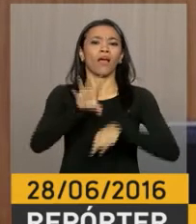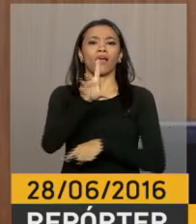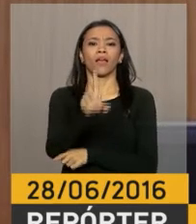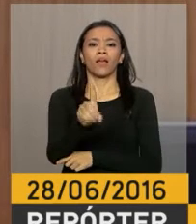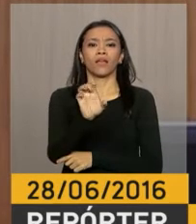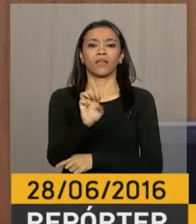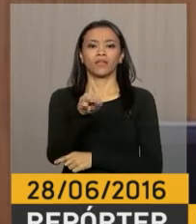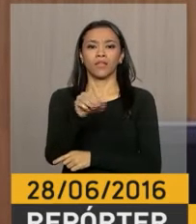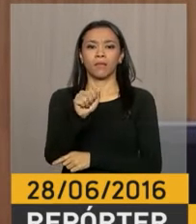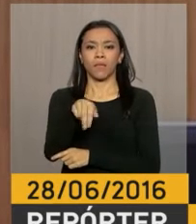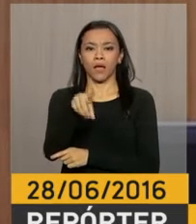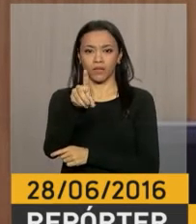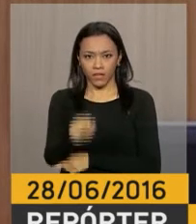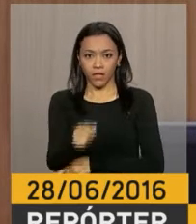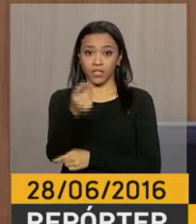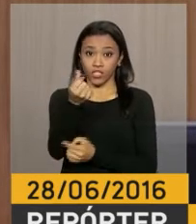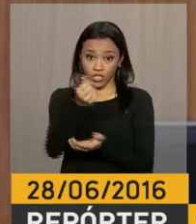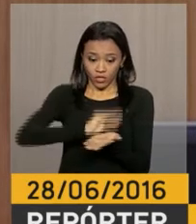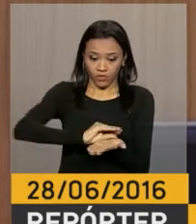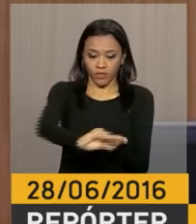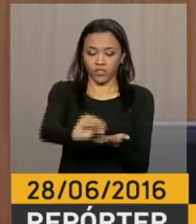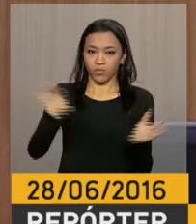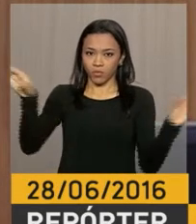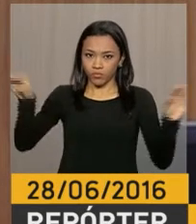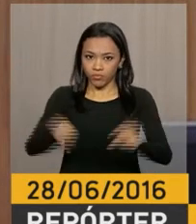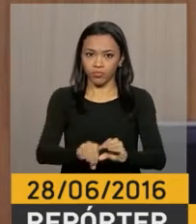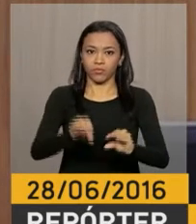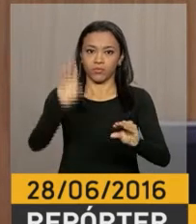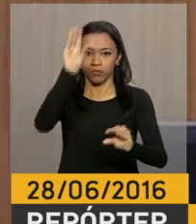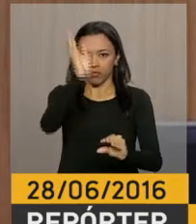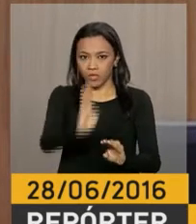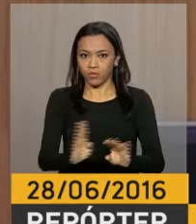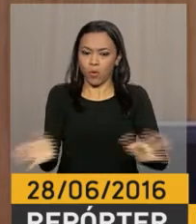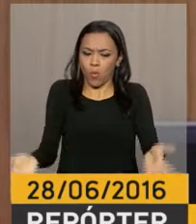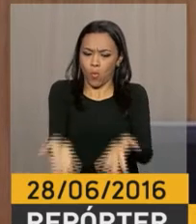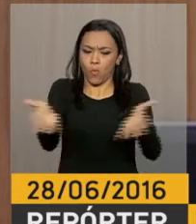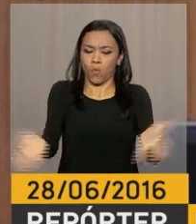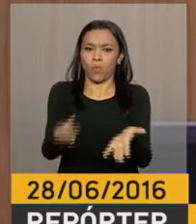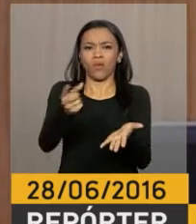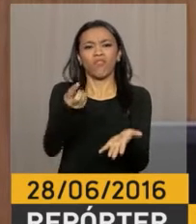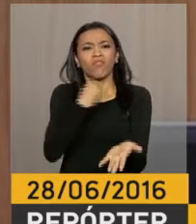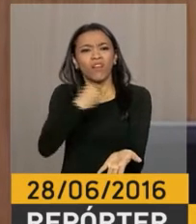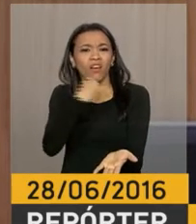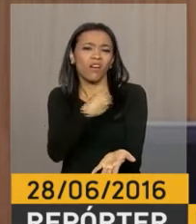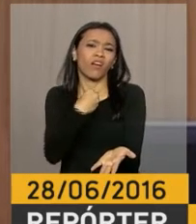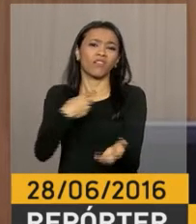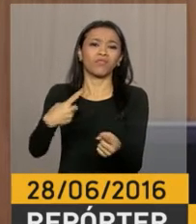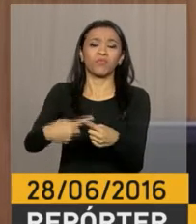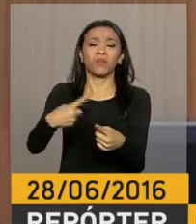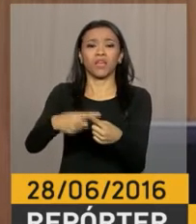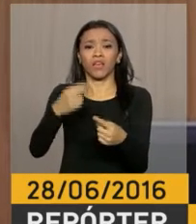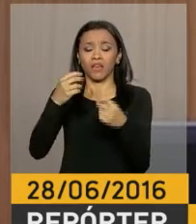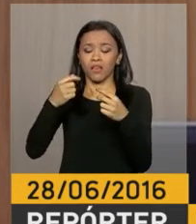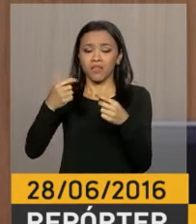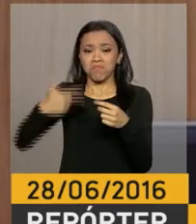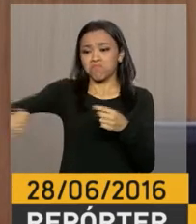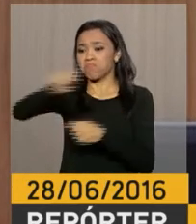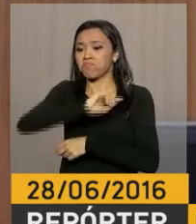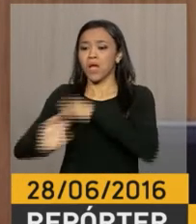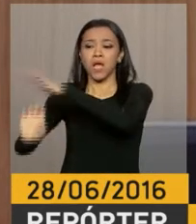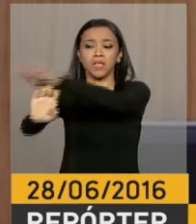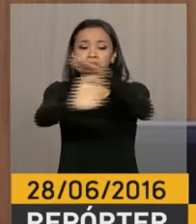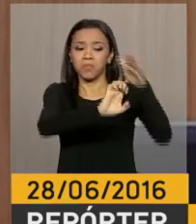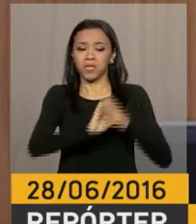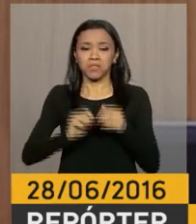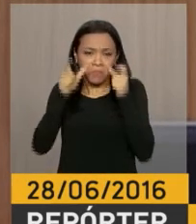que, conforme mencionei anteriormente, vem com um desempenho realmente muito fraco, por força das incertezas, tem